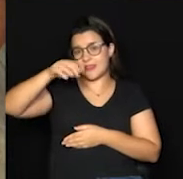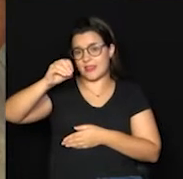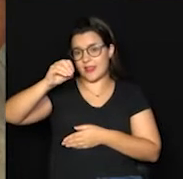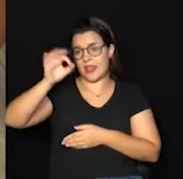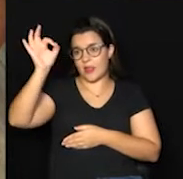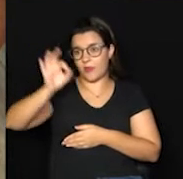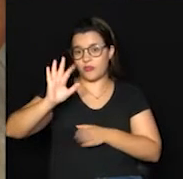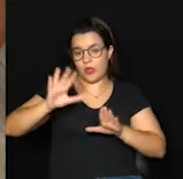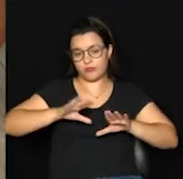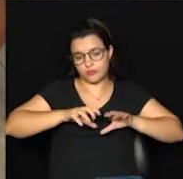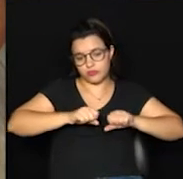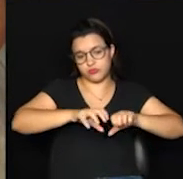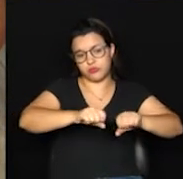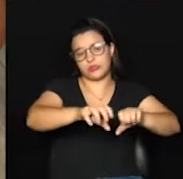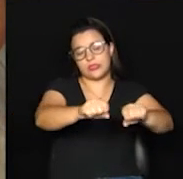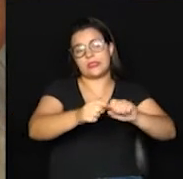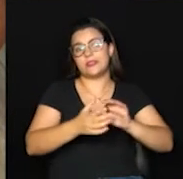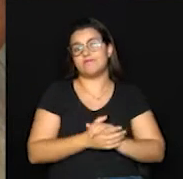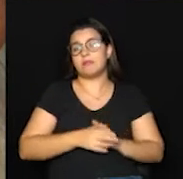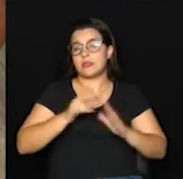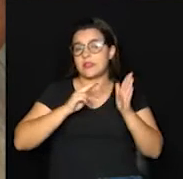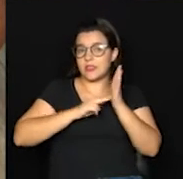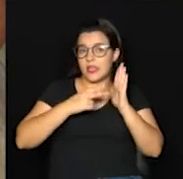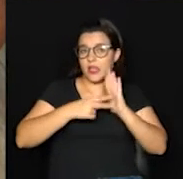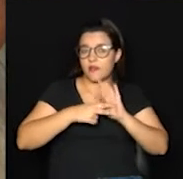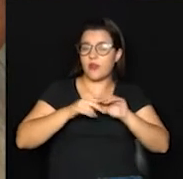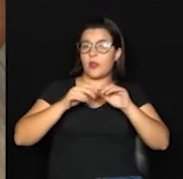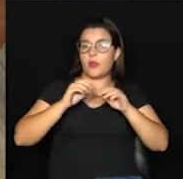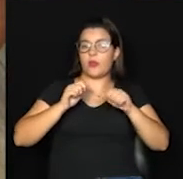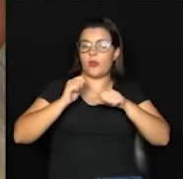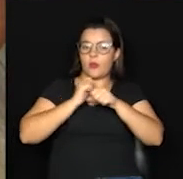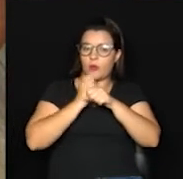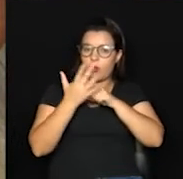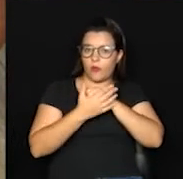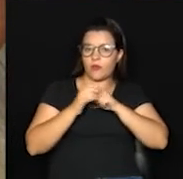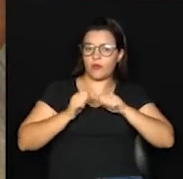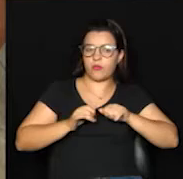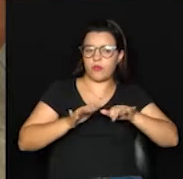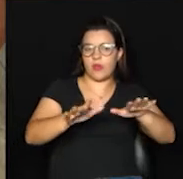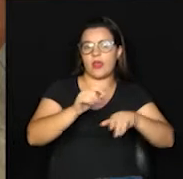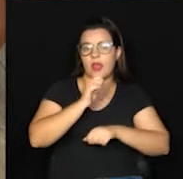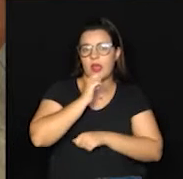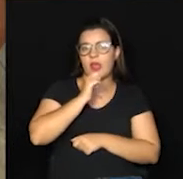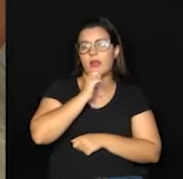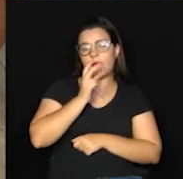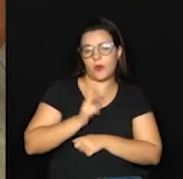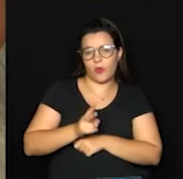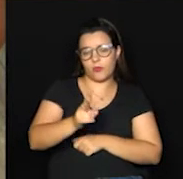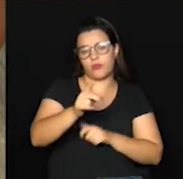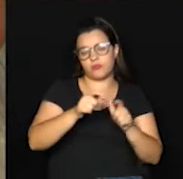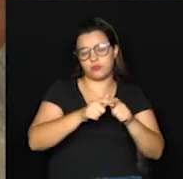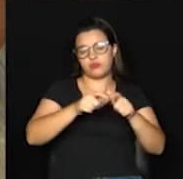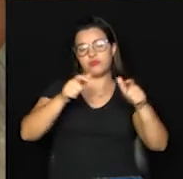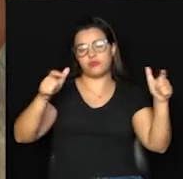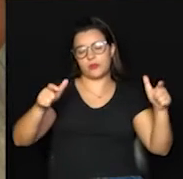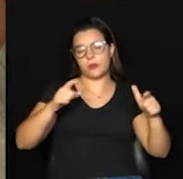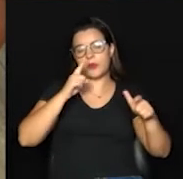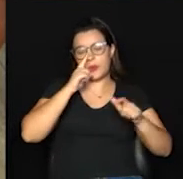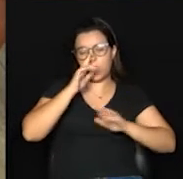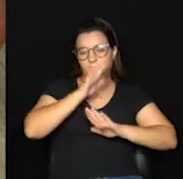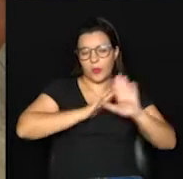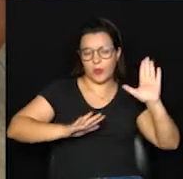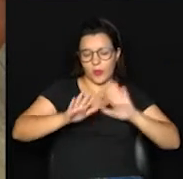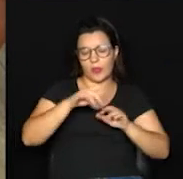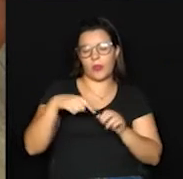estão ocupados. Então a doença ela continua circulando na cidade, continua fazendo vítimas. Então este cuidado de todos